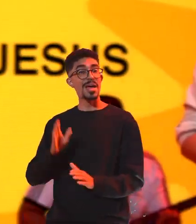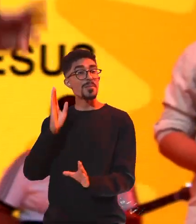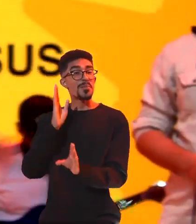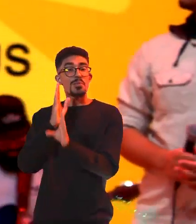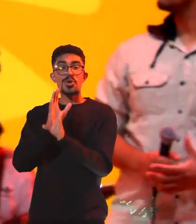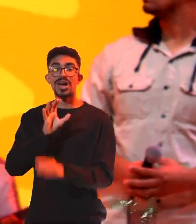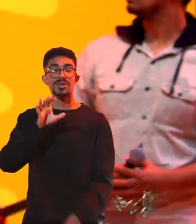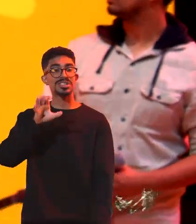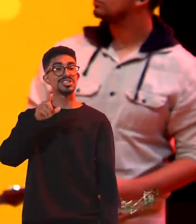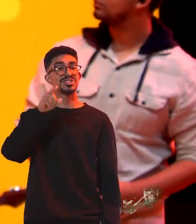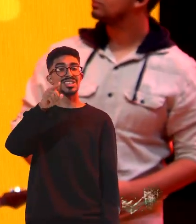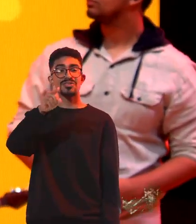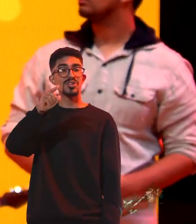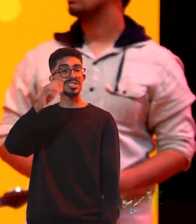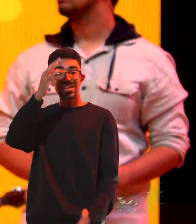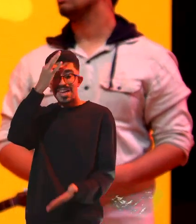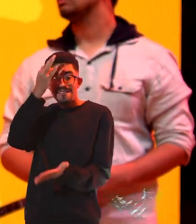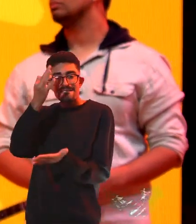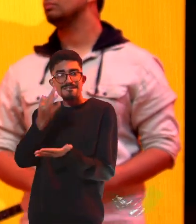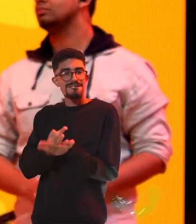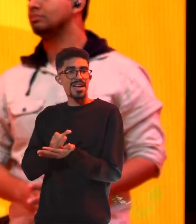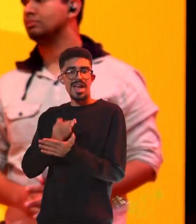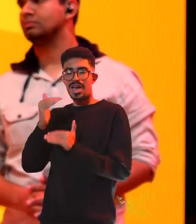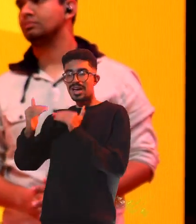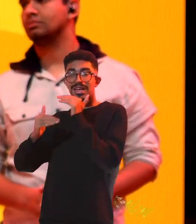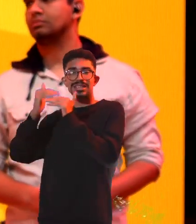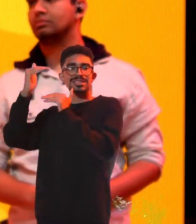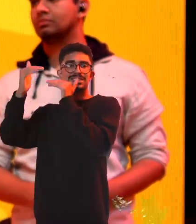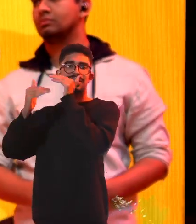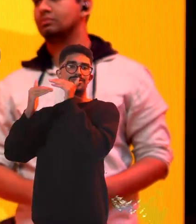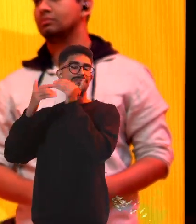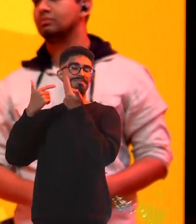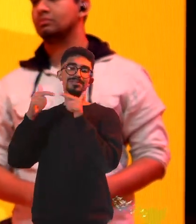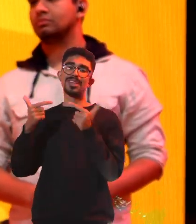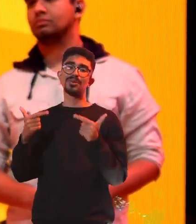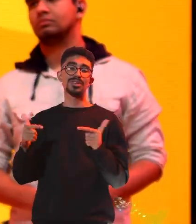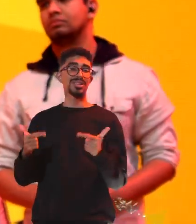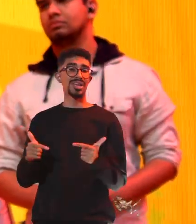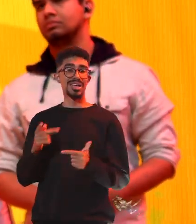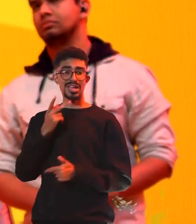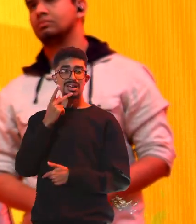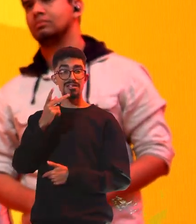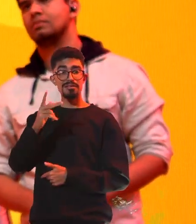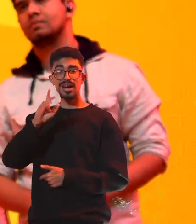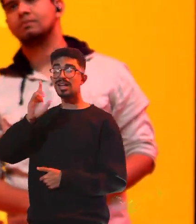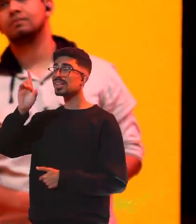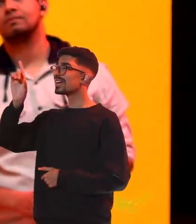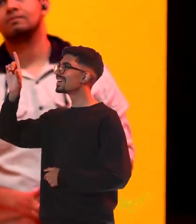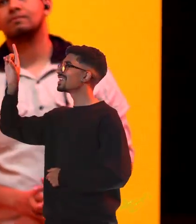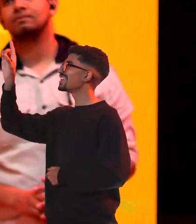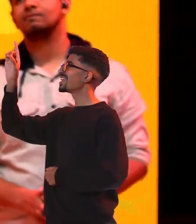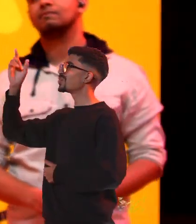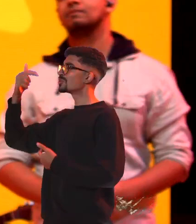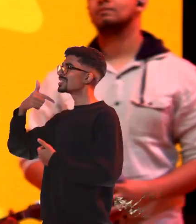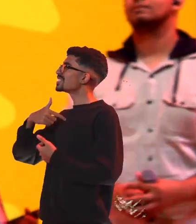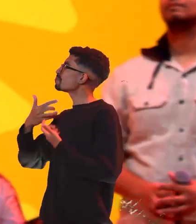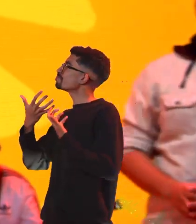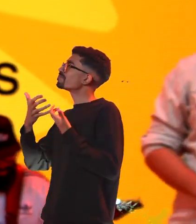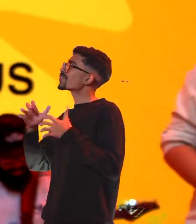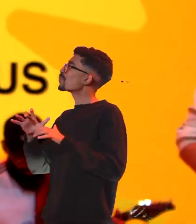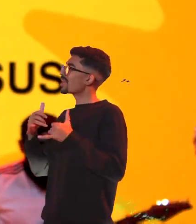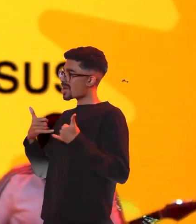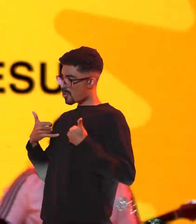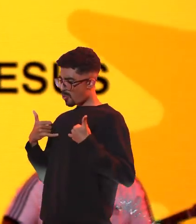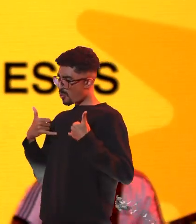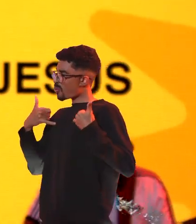se desenvolvendo na caminhada. Fala para o Senhor: Senhor, eu não quero ser orgulhoso. Eu quero estar pronto, em